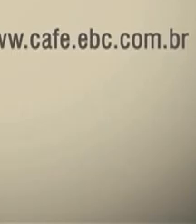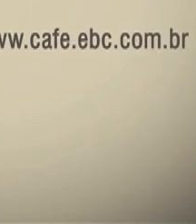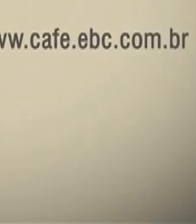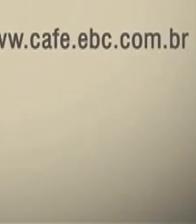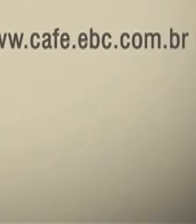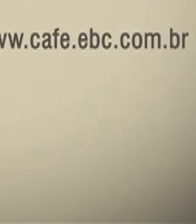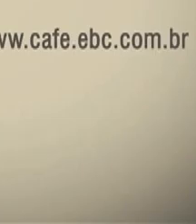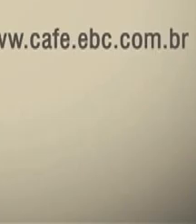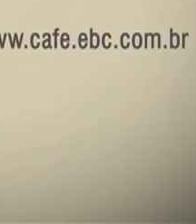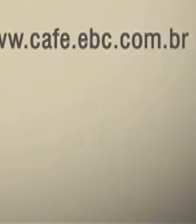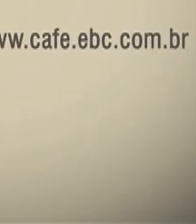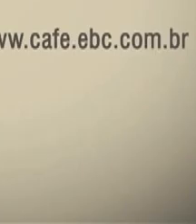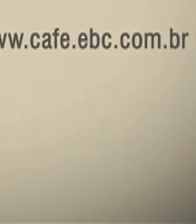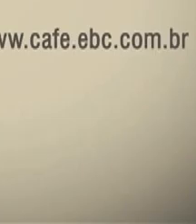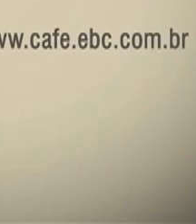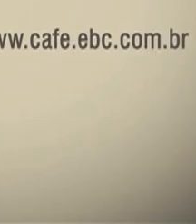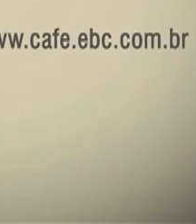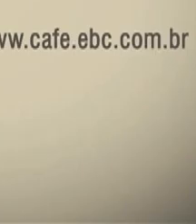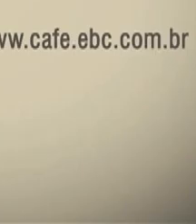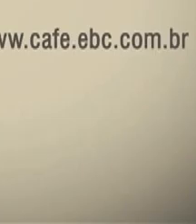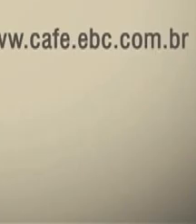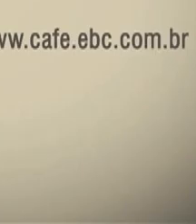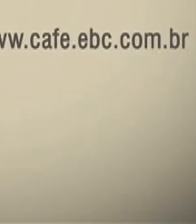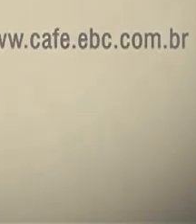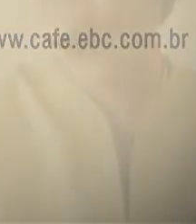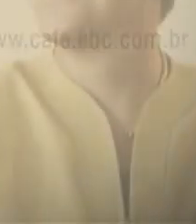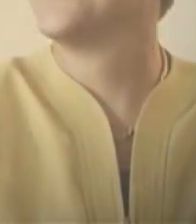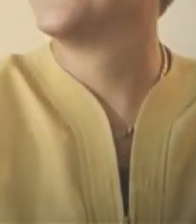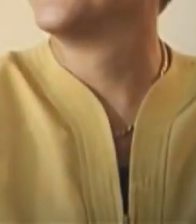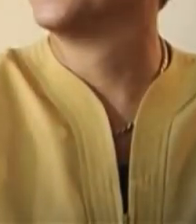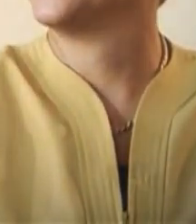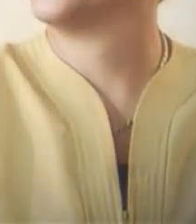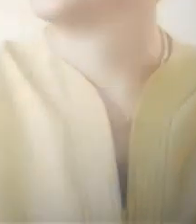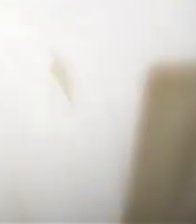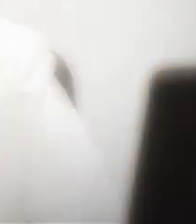www.café.com.br. Nós voltamos na próxima segunda-feira. Até lá.